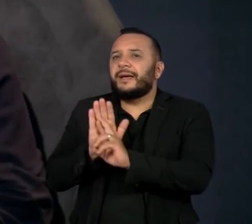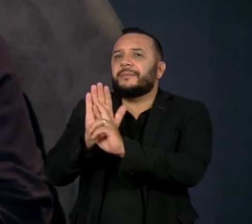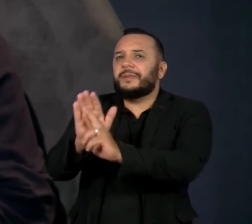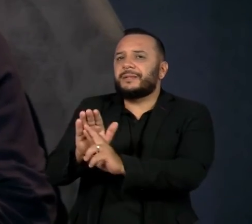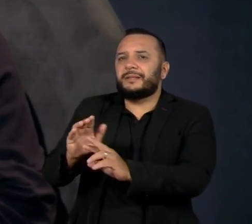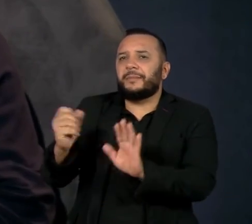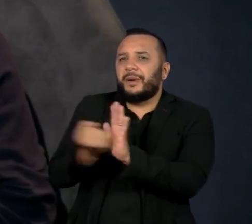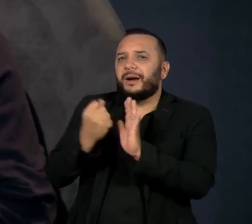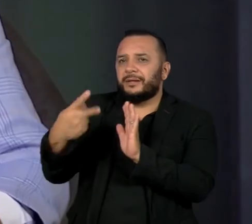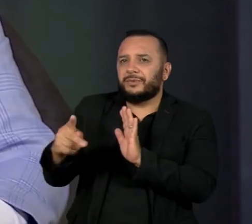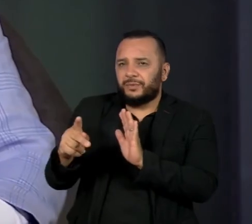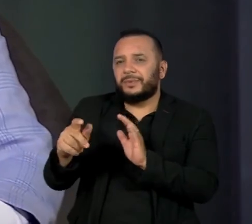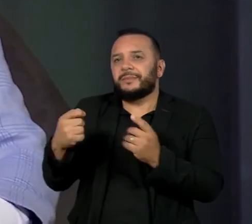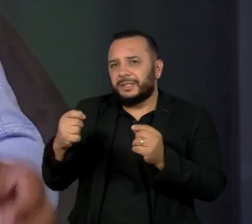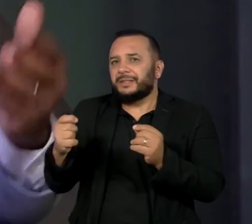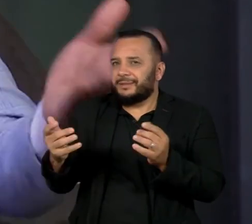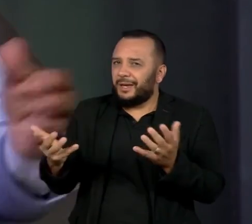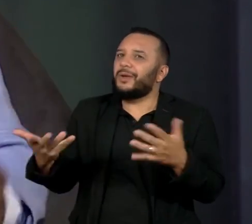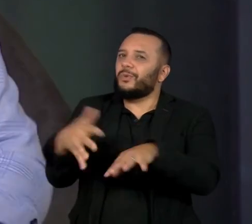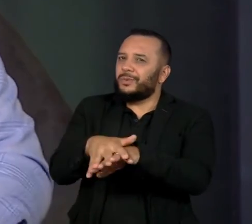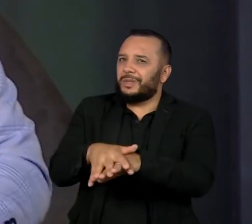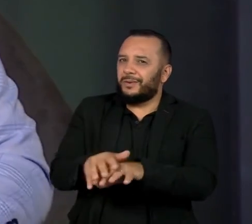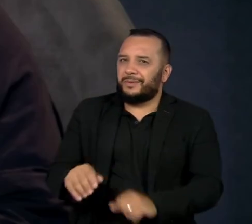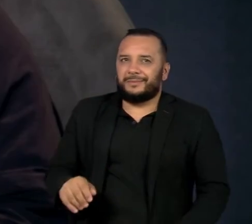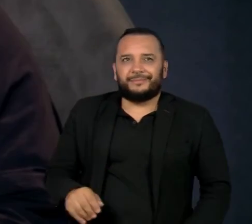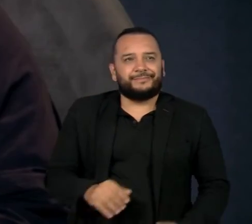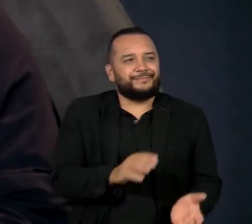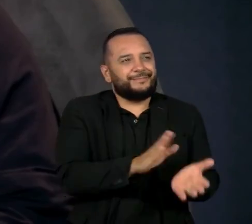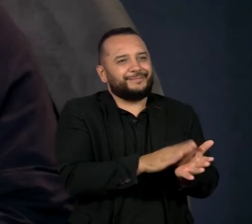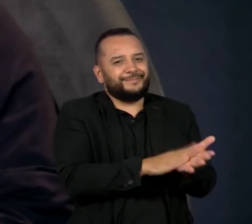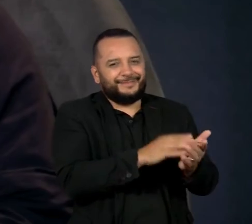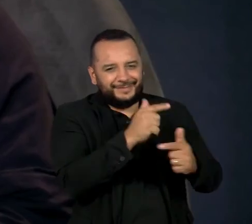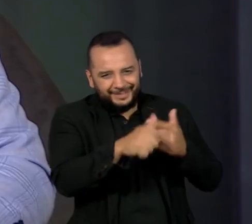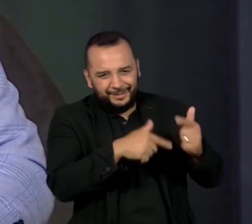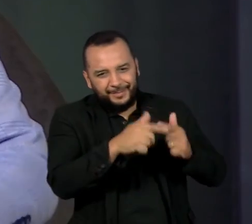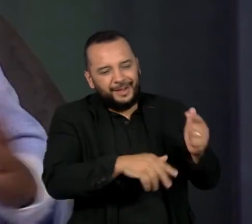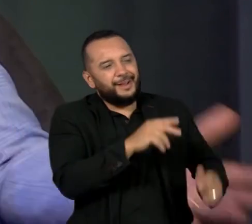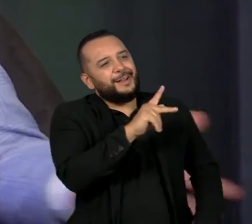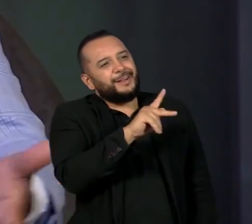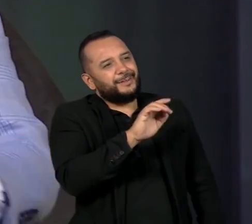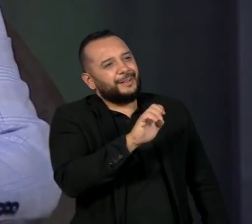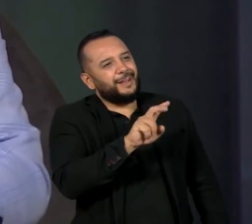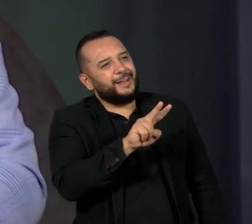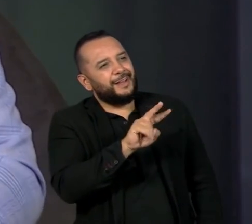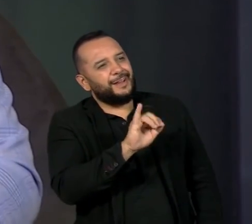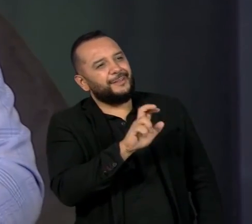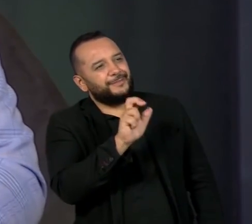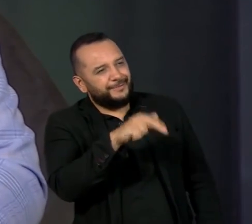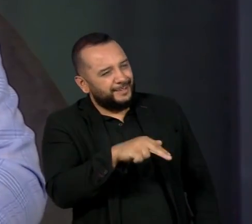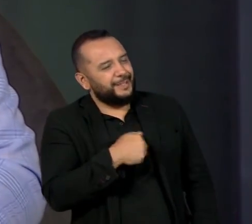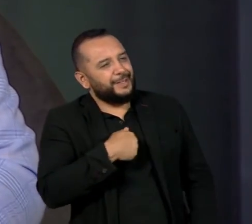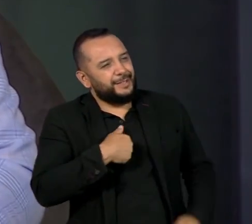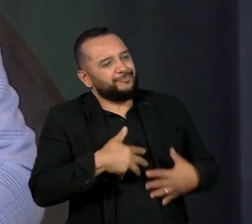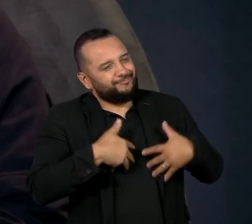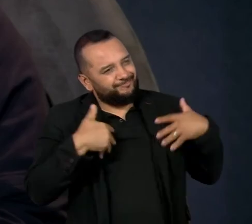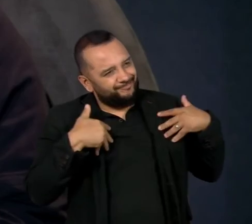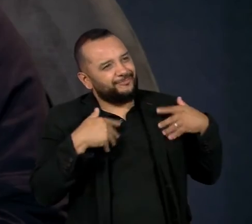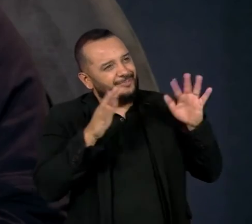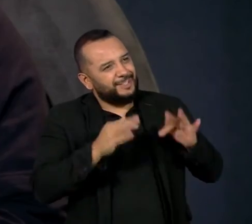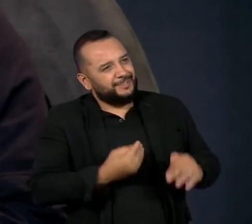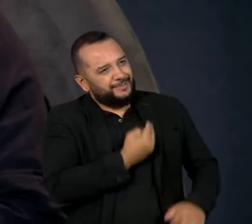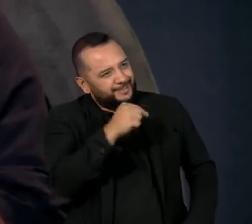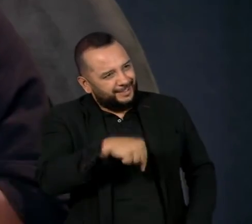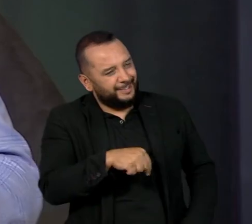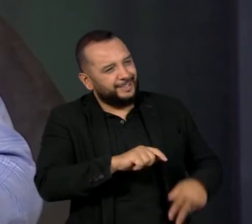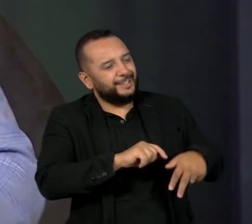dessa conversa também. Kevin, querido, parabéns pelo seu trabalho. Obrigado. Muito mais sucesso. Muito obrigado pelo convite. Agradecido da sua presença aqui no Negros em Foco.